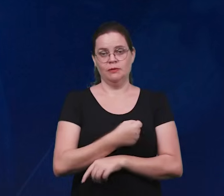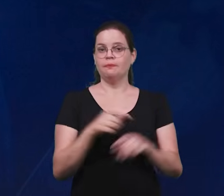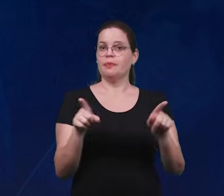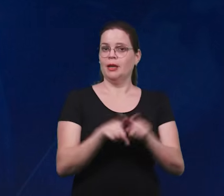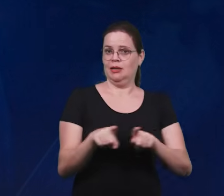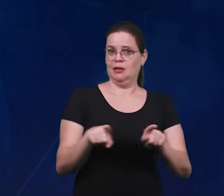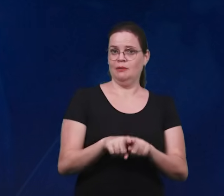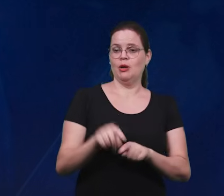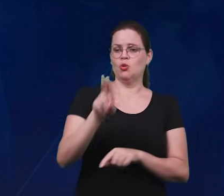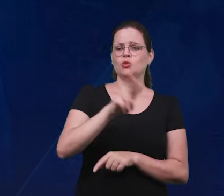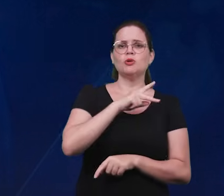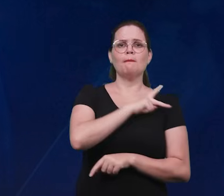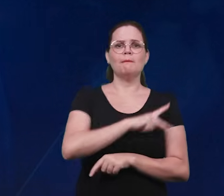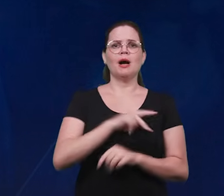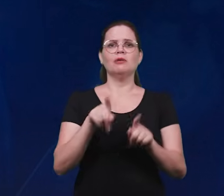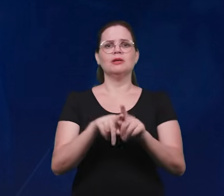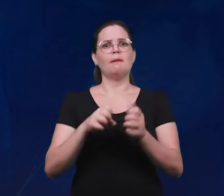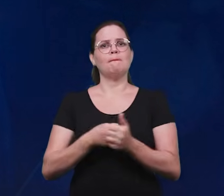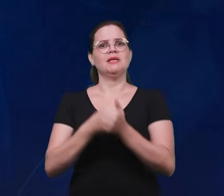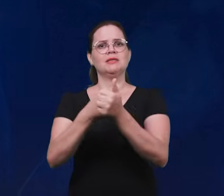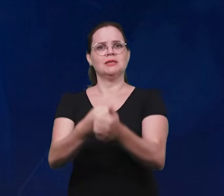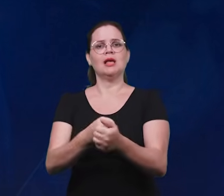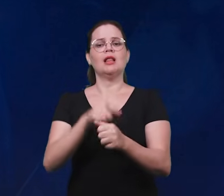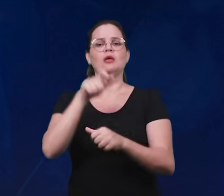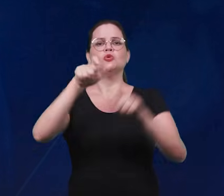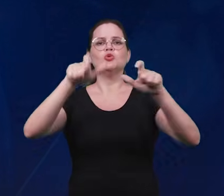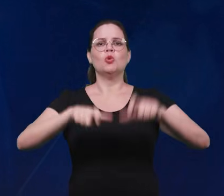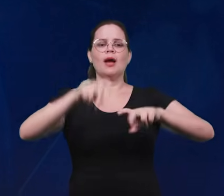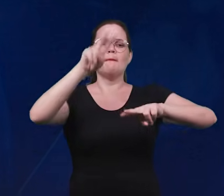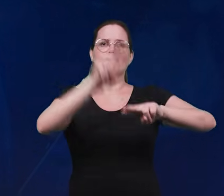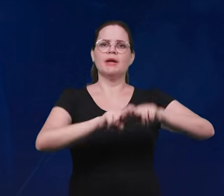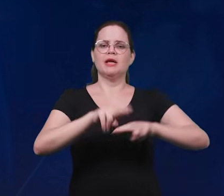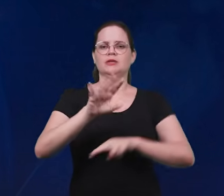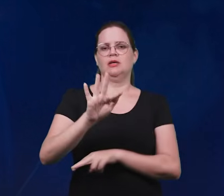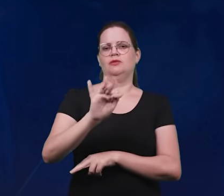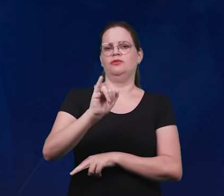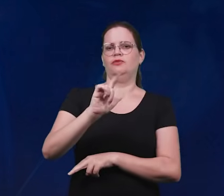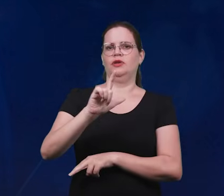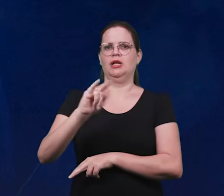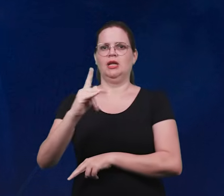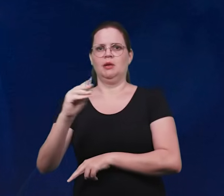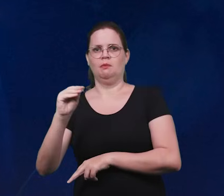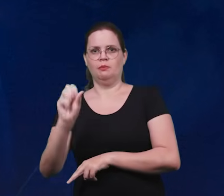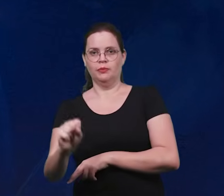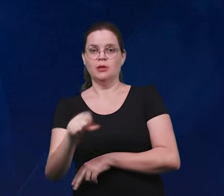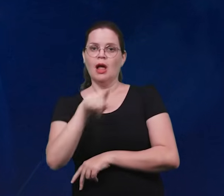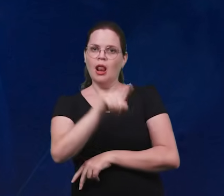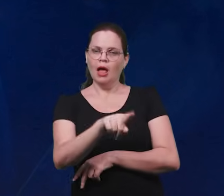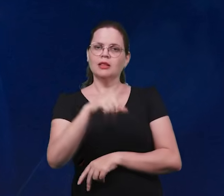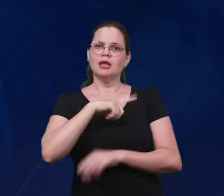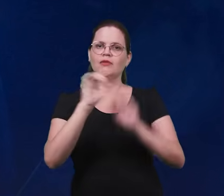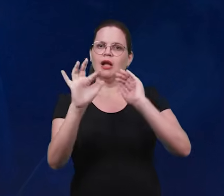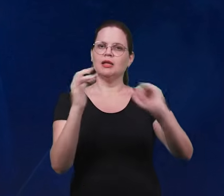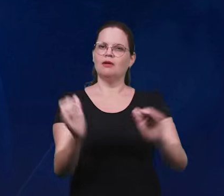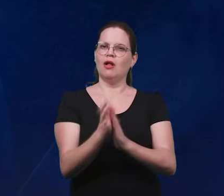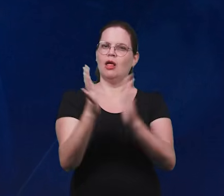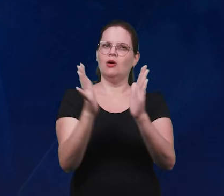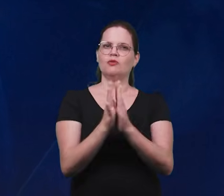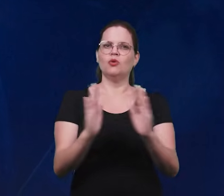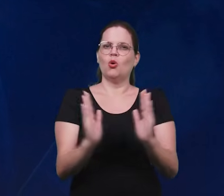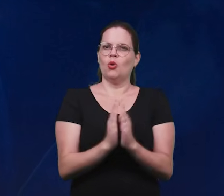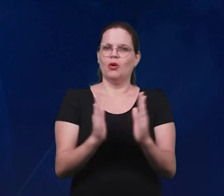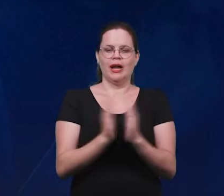os presos lá na prisão em Filipos. E ao salvar o carcereiro, também toda a